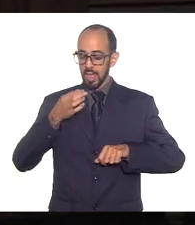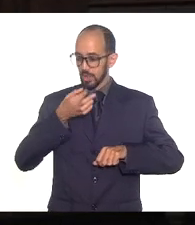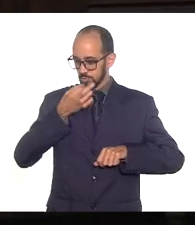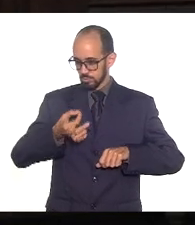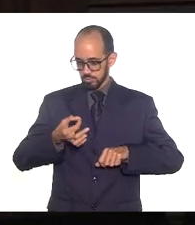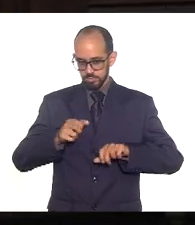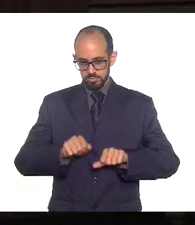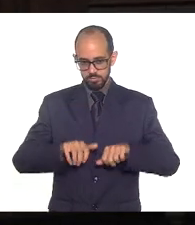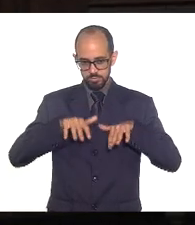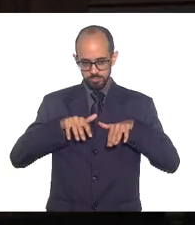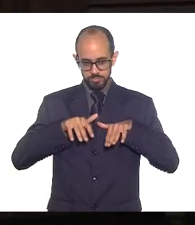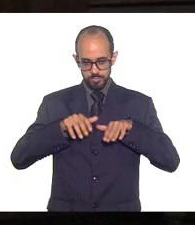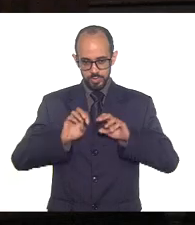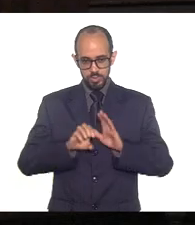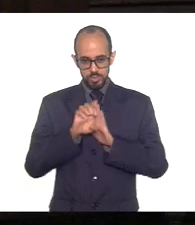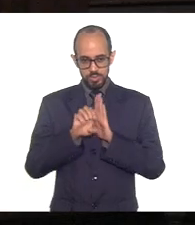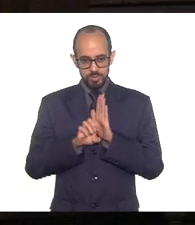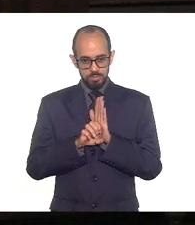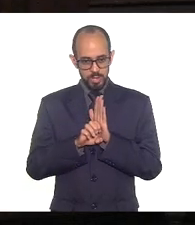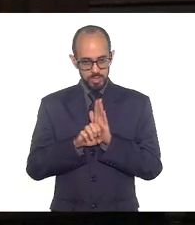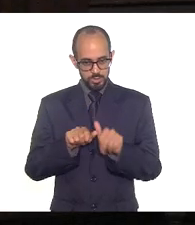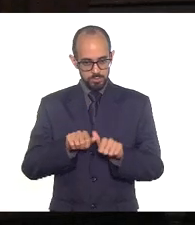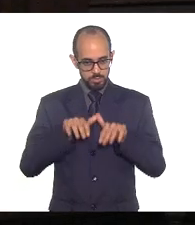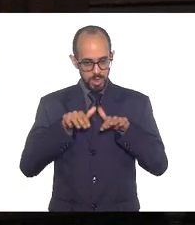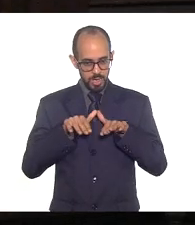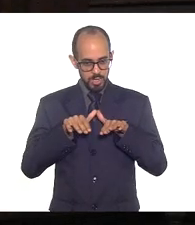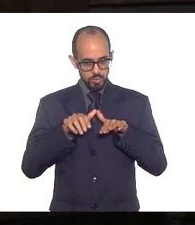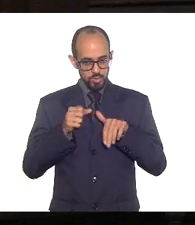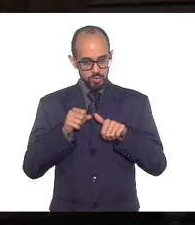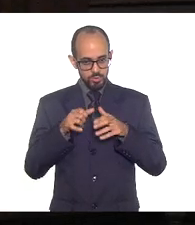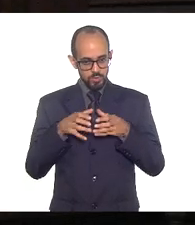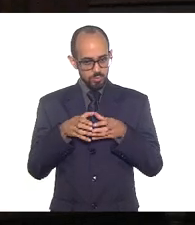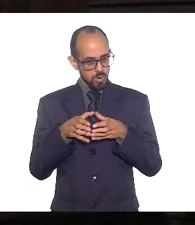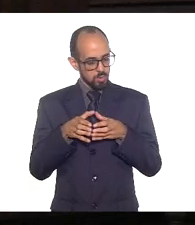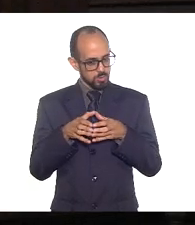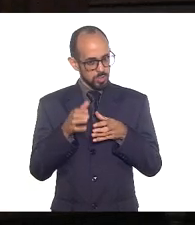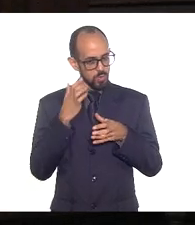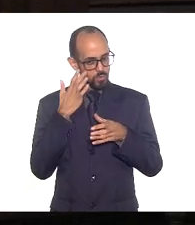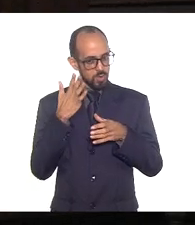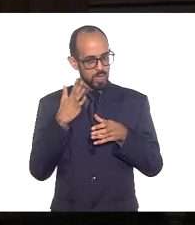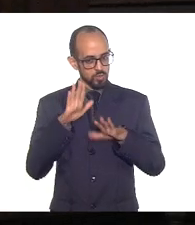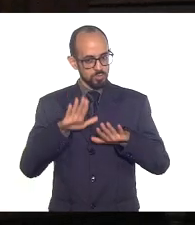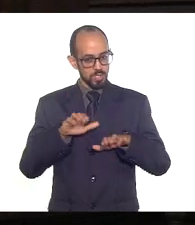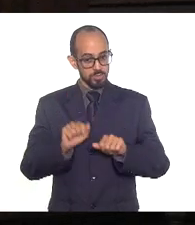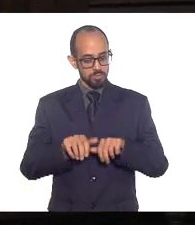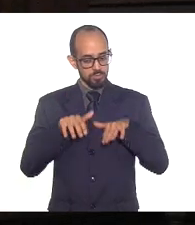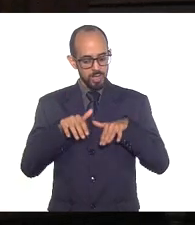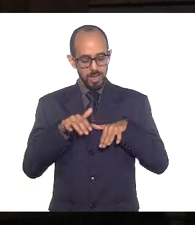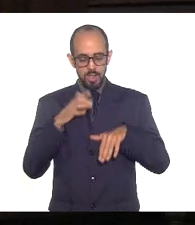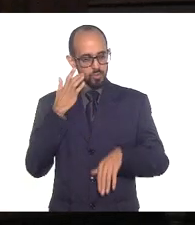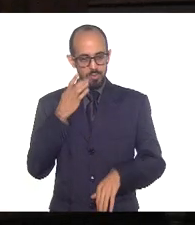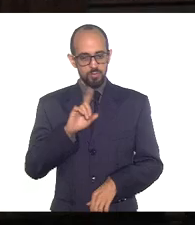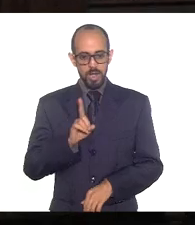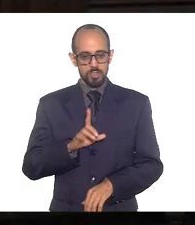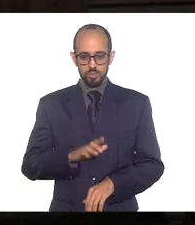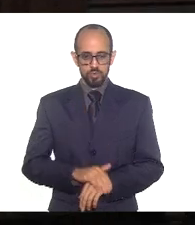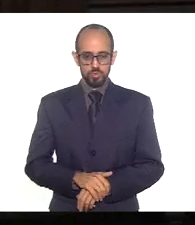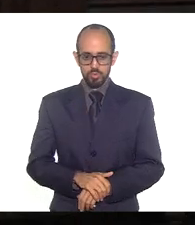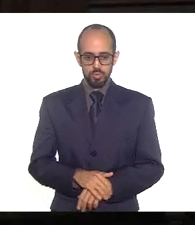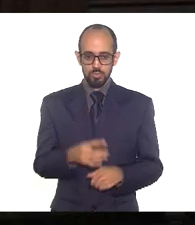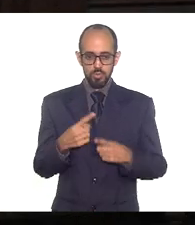sobre as emendas inflamável quando ela comissão seria fácil mas no plenário não é